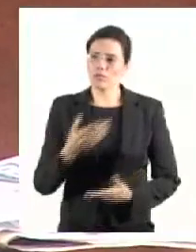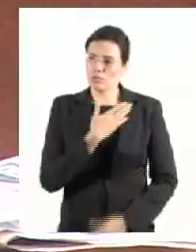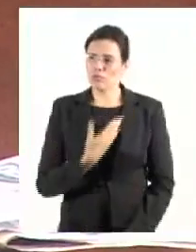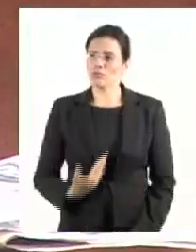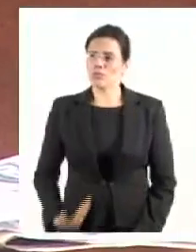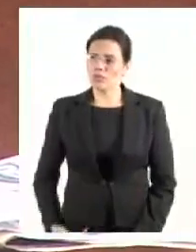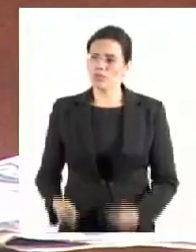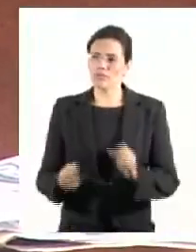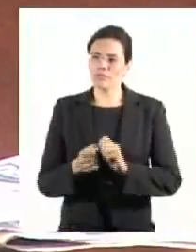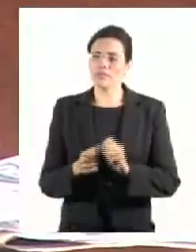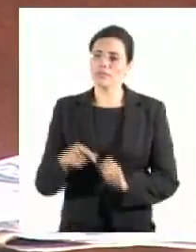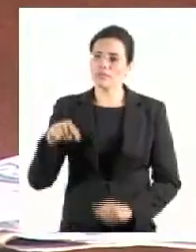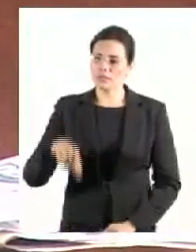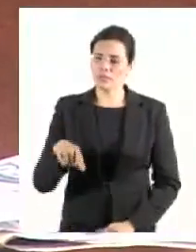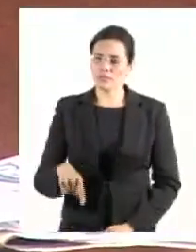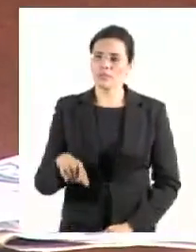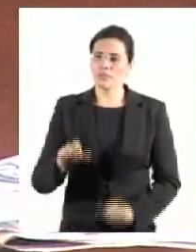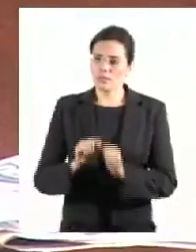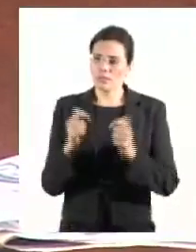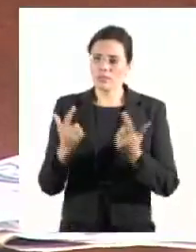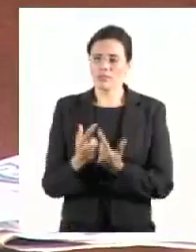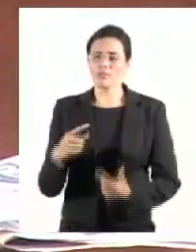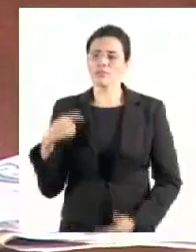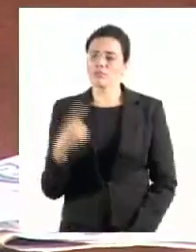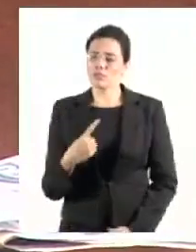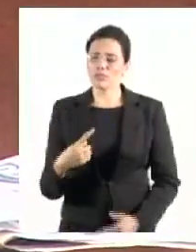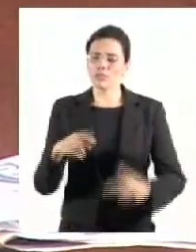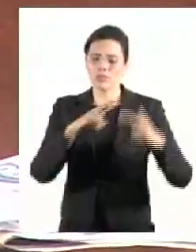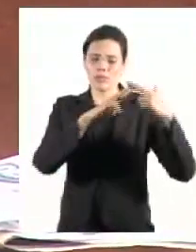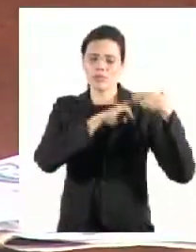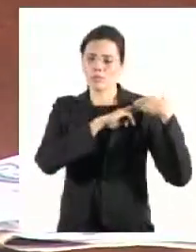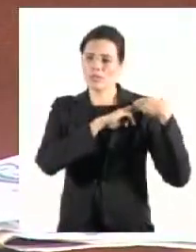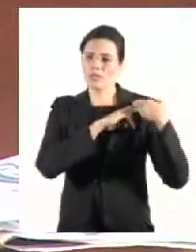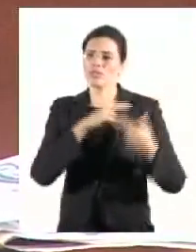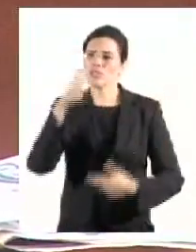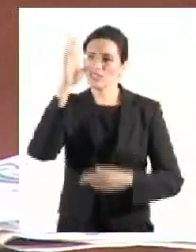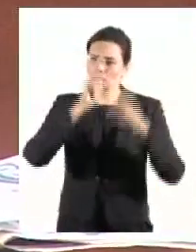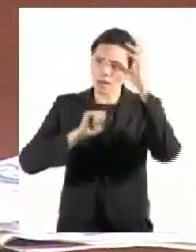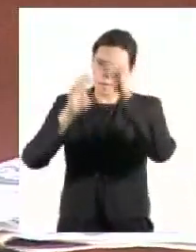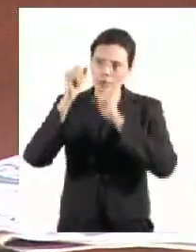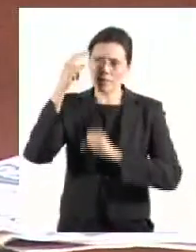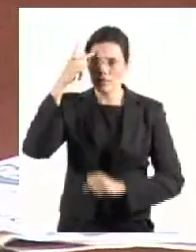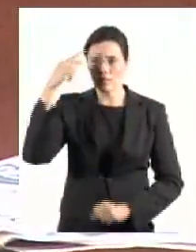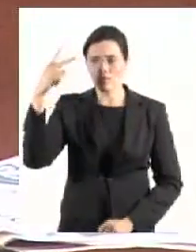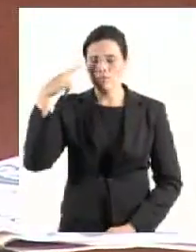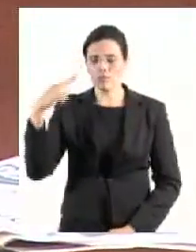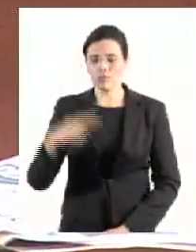aqui nessa Assembleia, nós temos obrigação de aprender com a história.